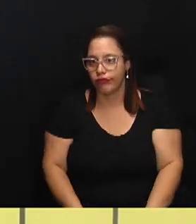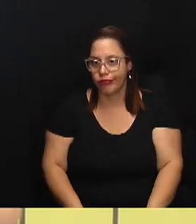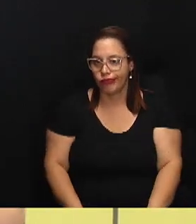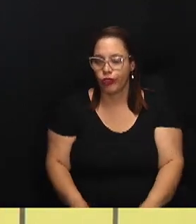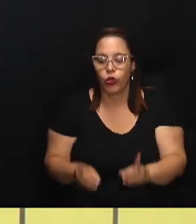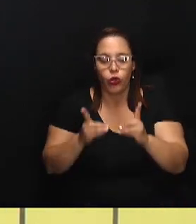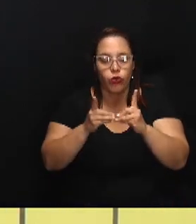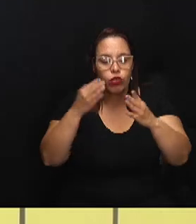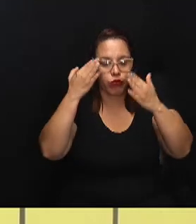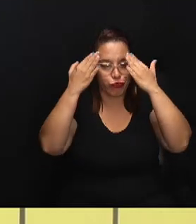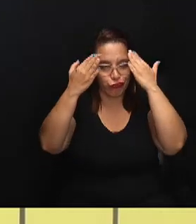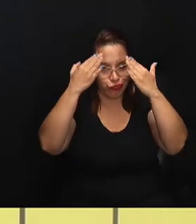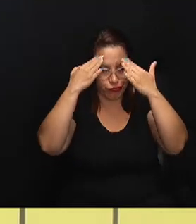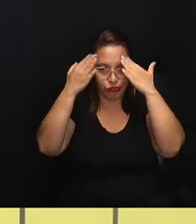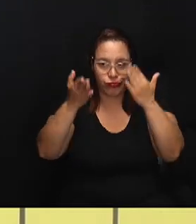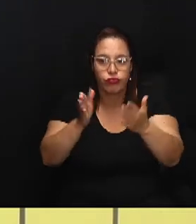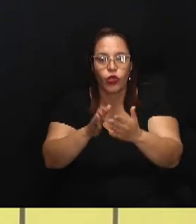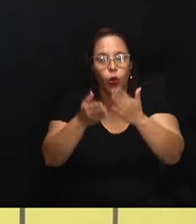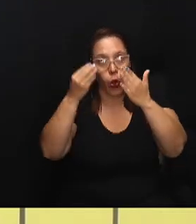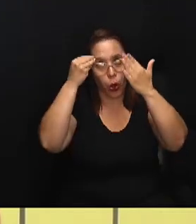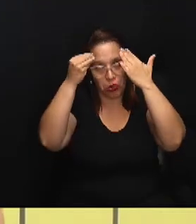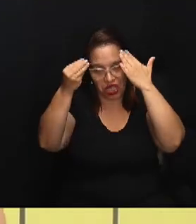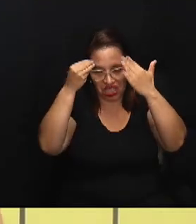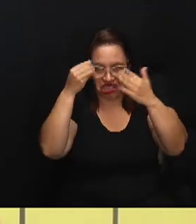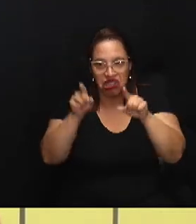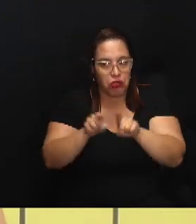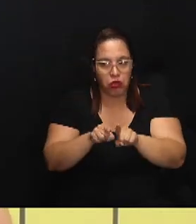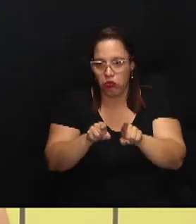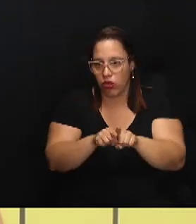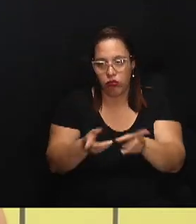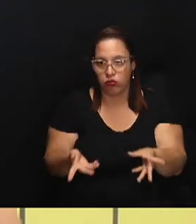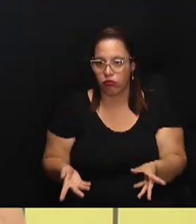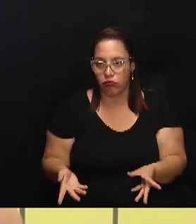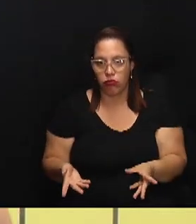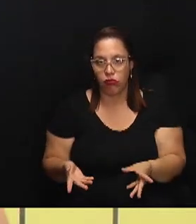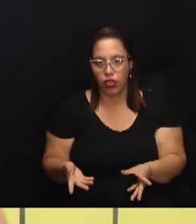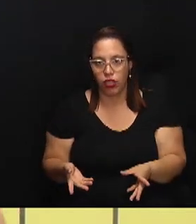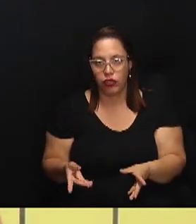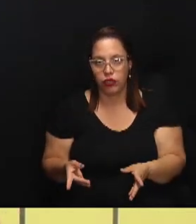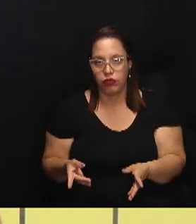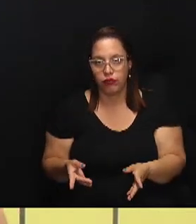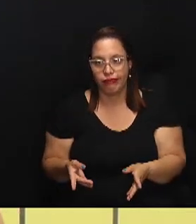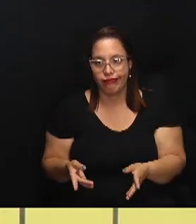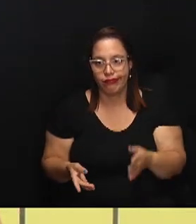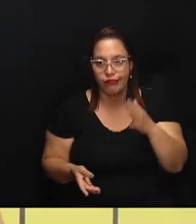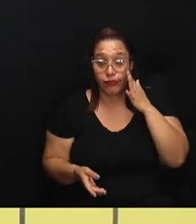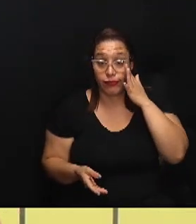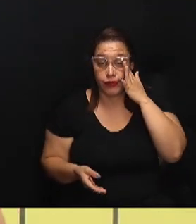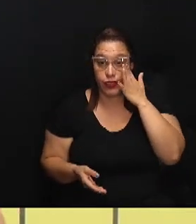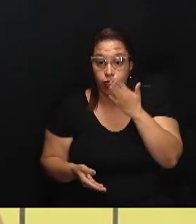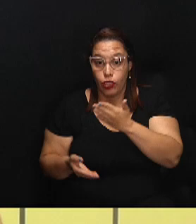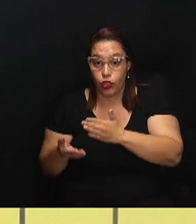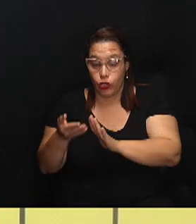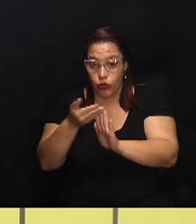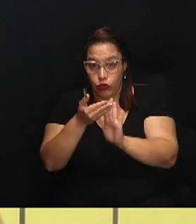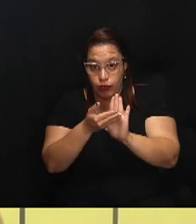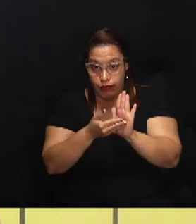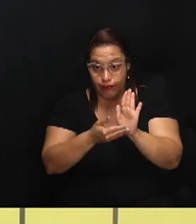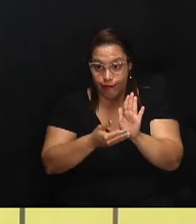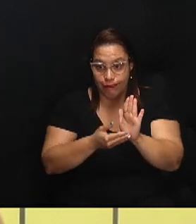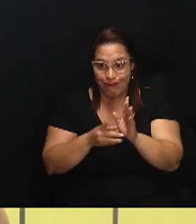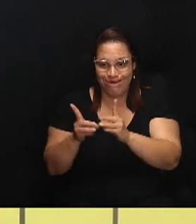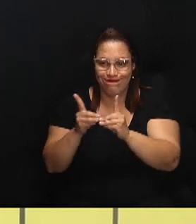atendimento psicológico ou às vezes psiquiátrico também, né? Então, isso deveria fazer parte do protocolo